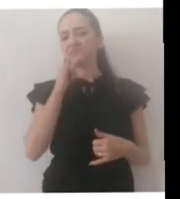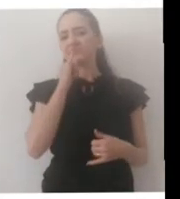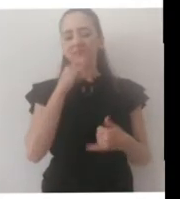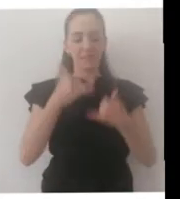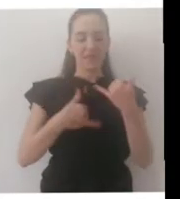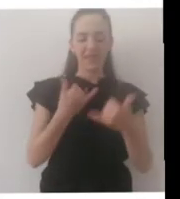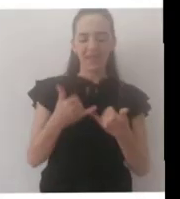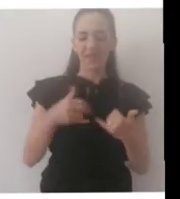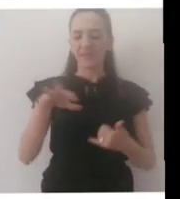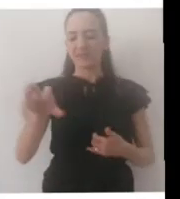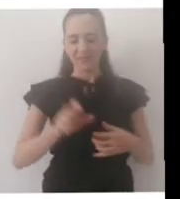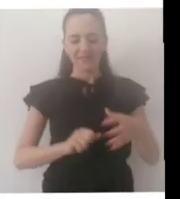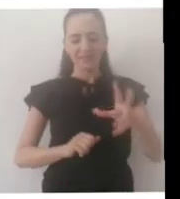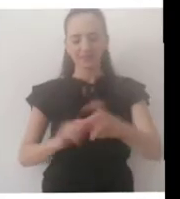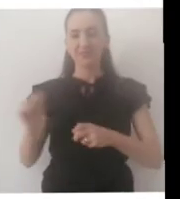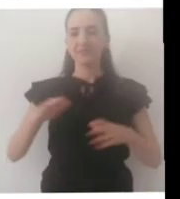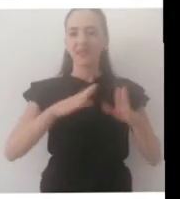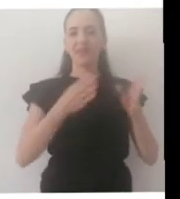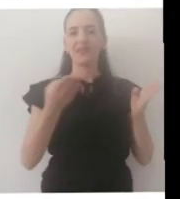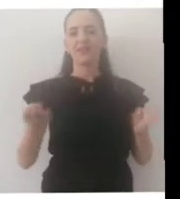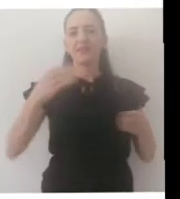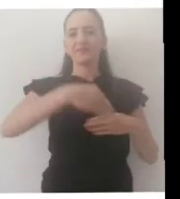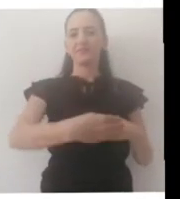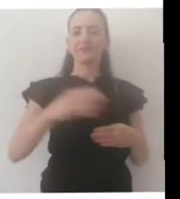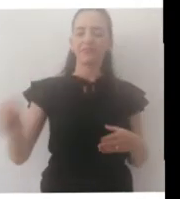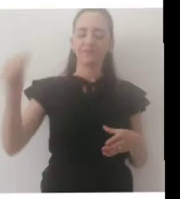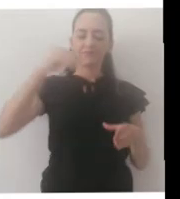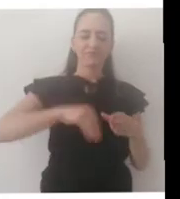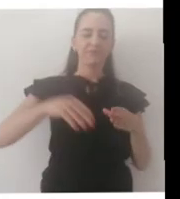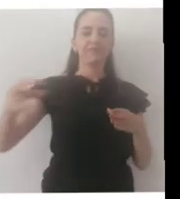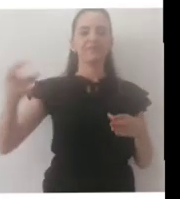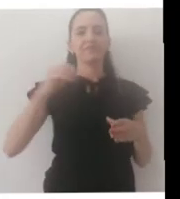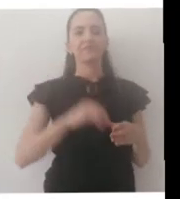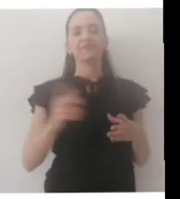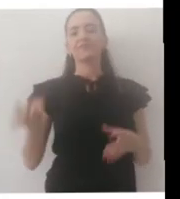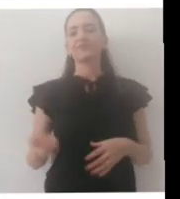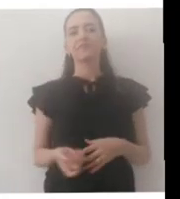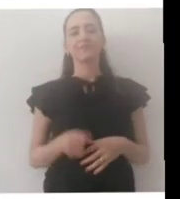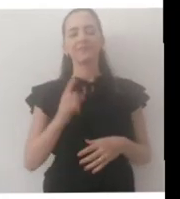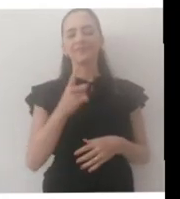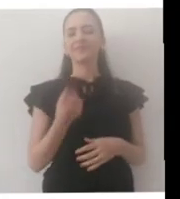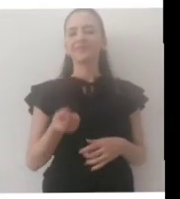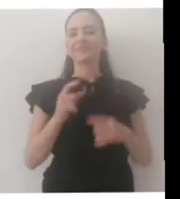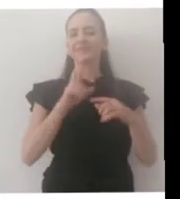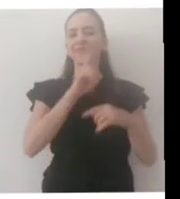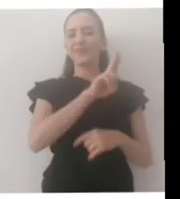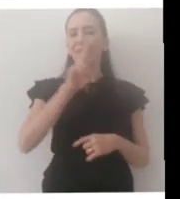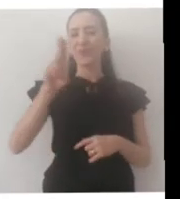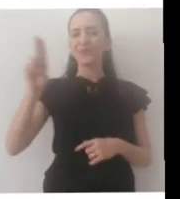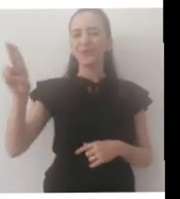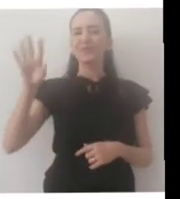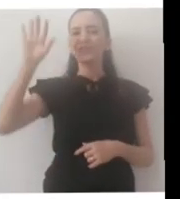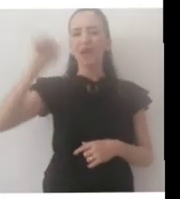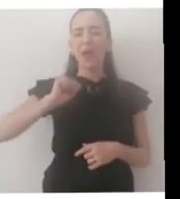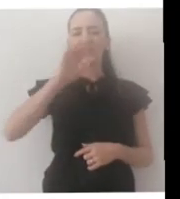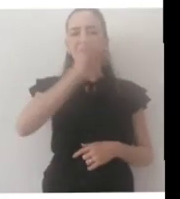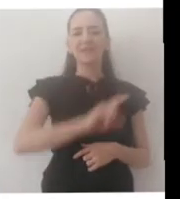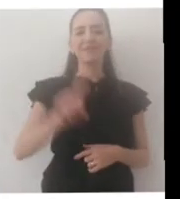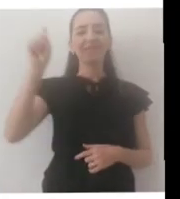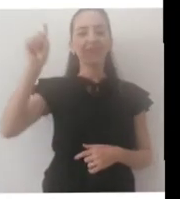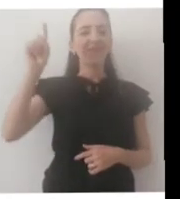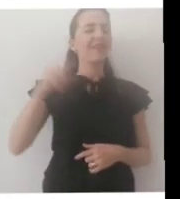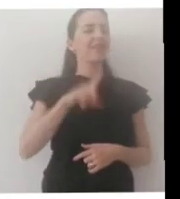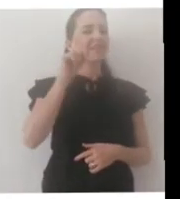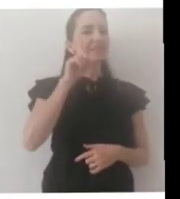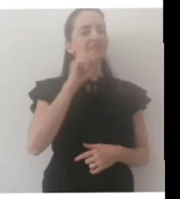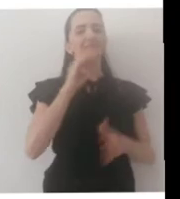a criança coletar os brinquedos e guardar na caixa. Manutenção de quadros de registro, como a chamadinha é